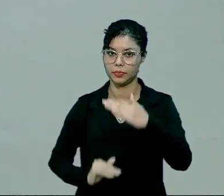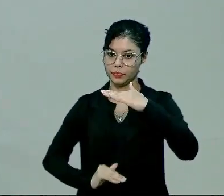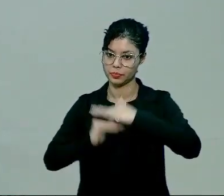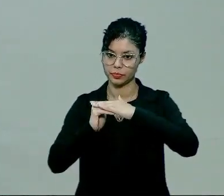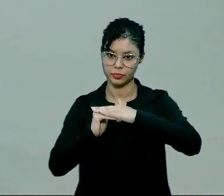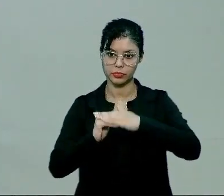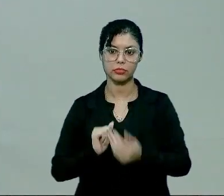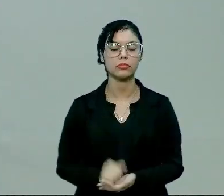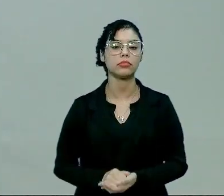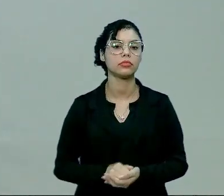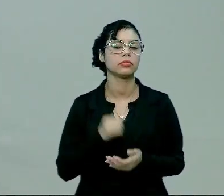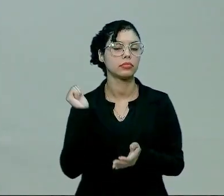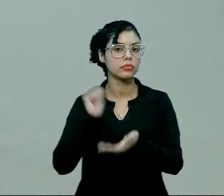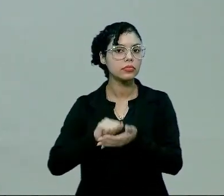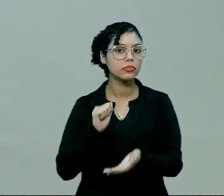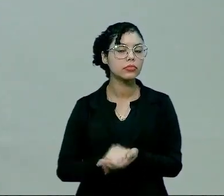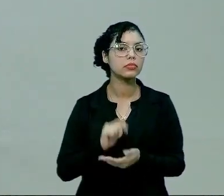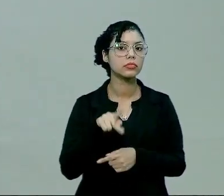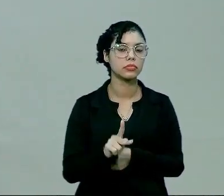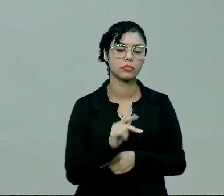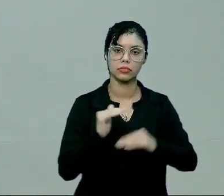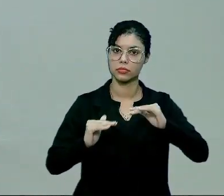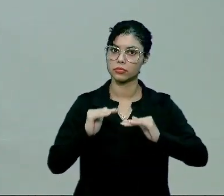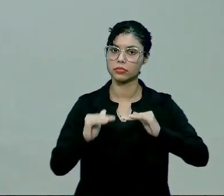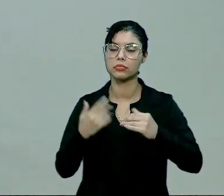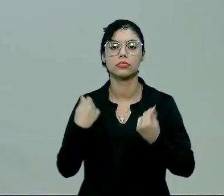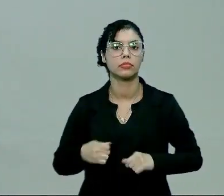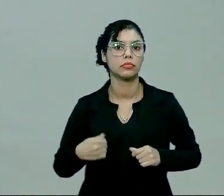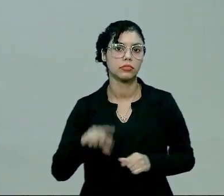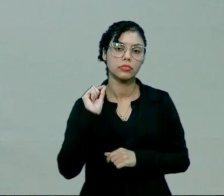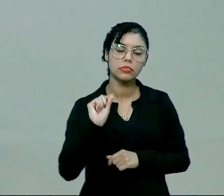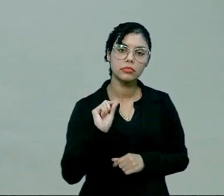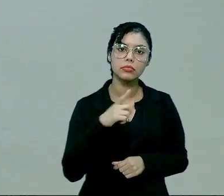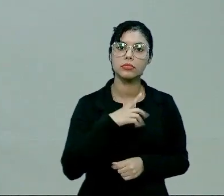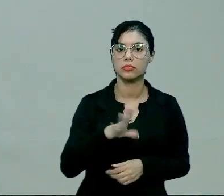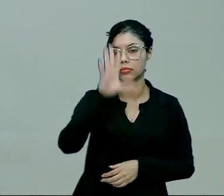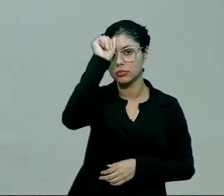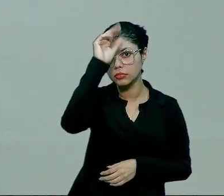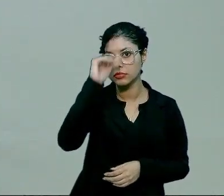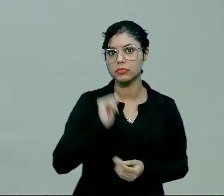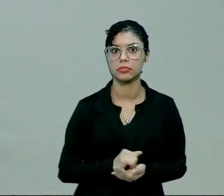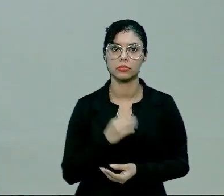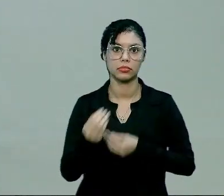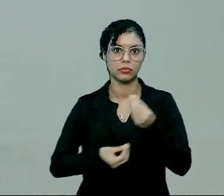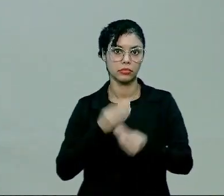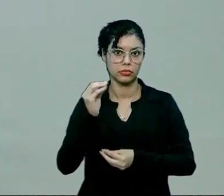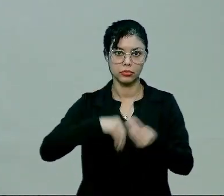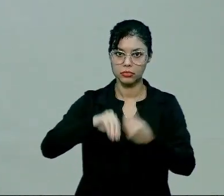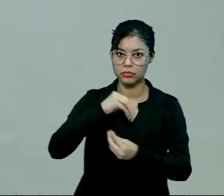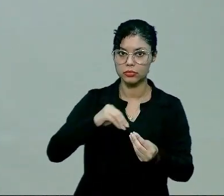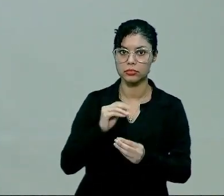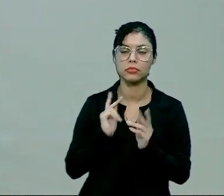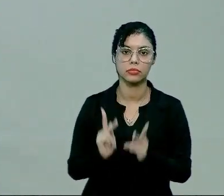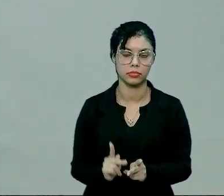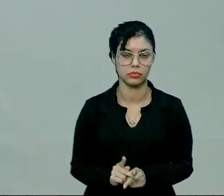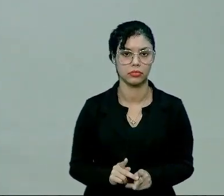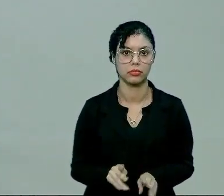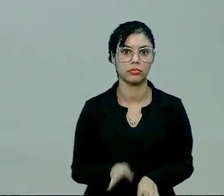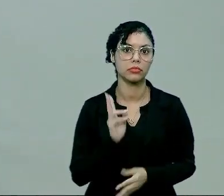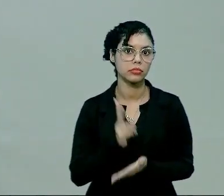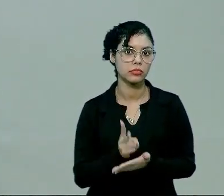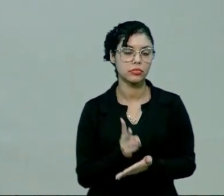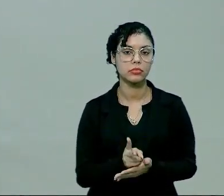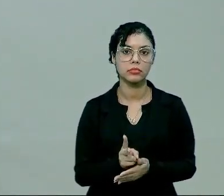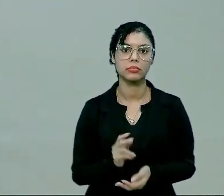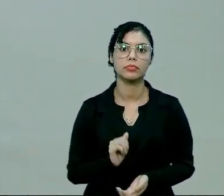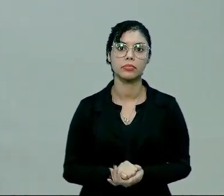pressão parcial. Para escrever uma constante de equilíbrio, é necessário que tenha conhecimento sobre como a reação química se comporta. Sempre